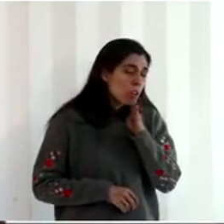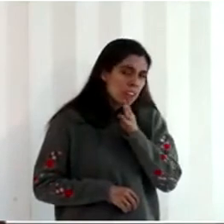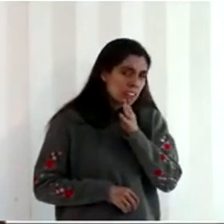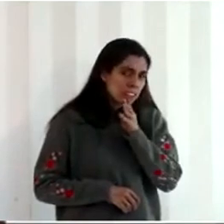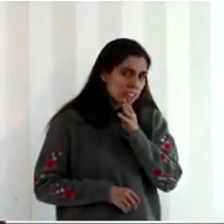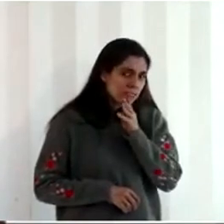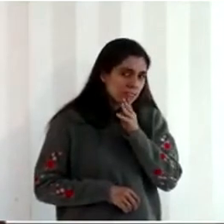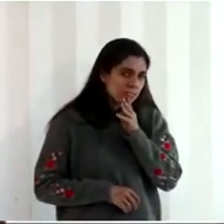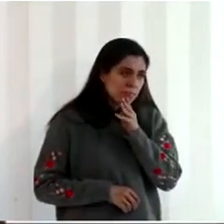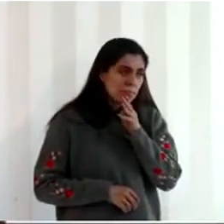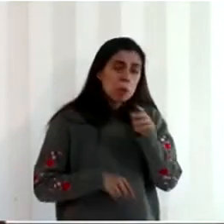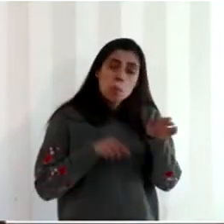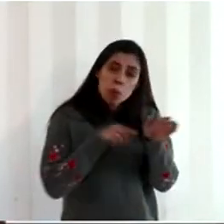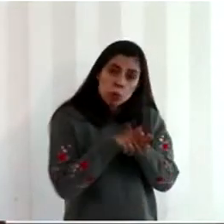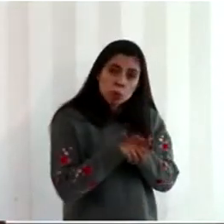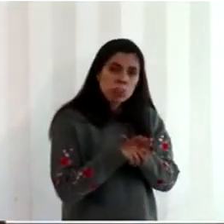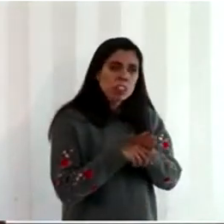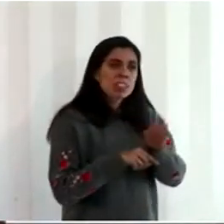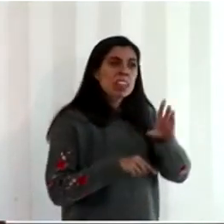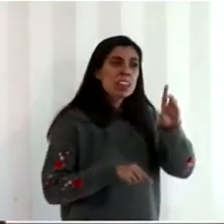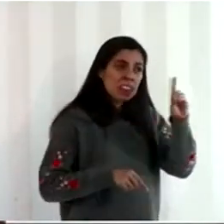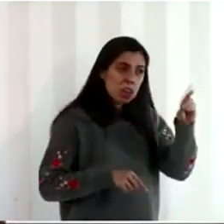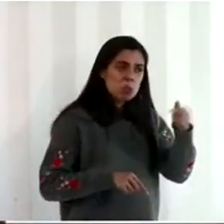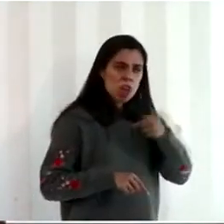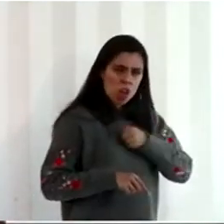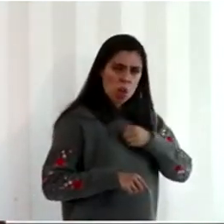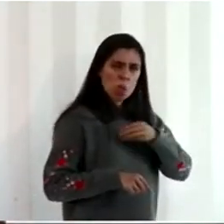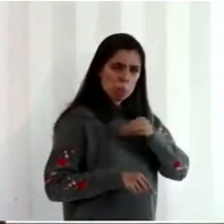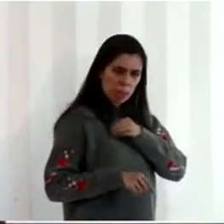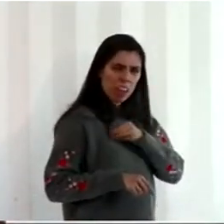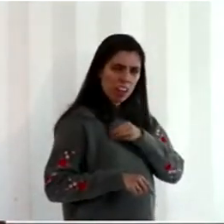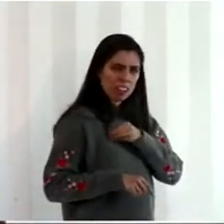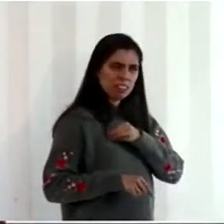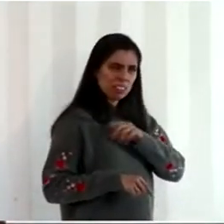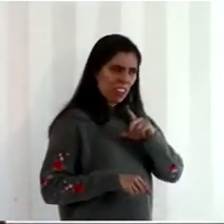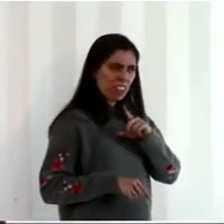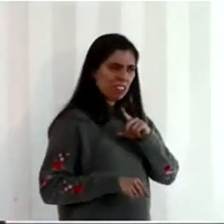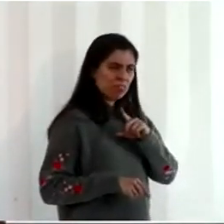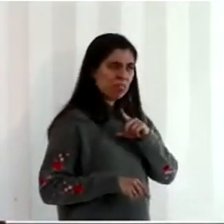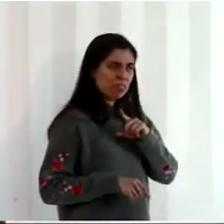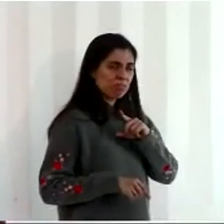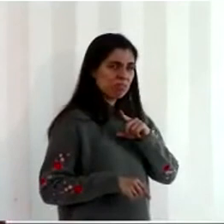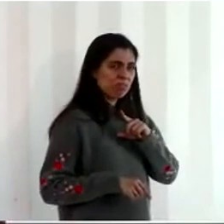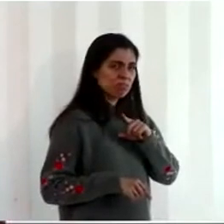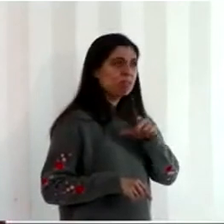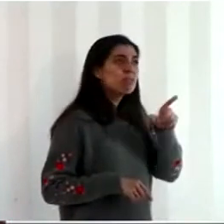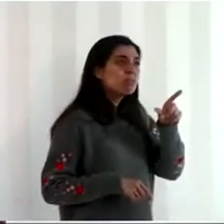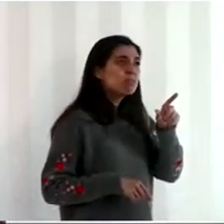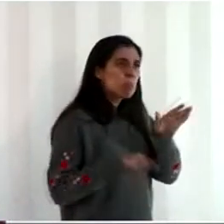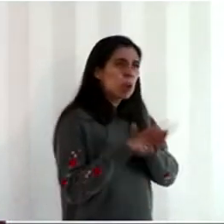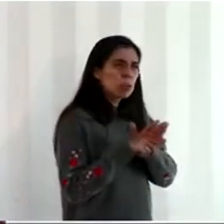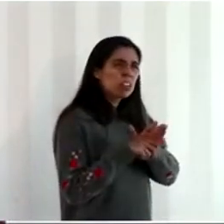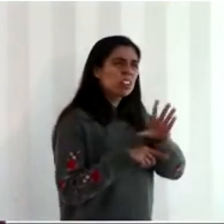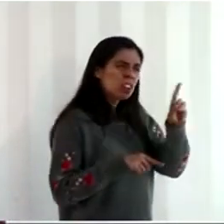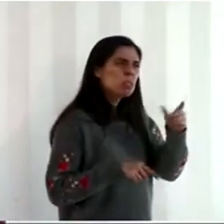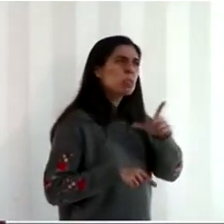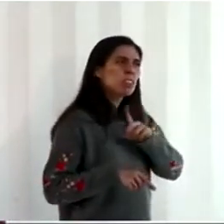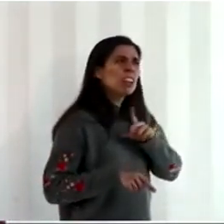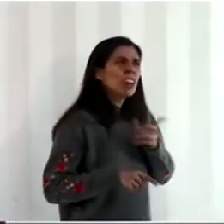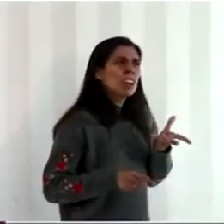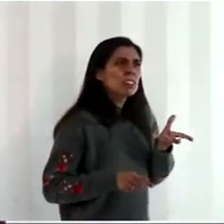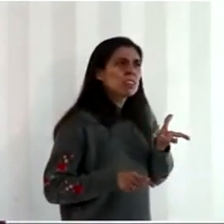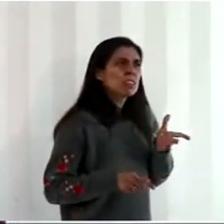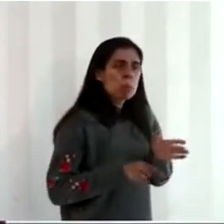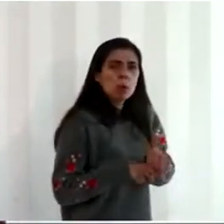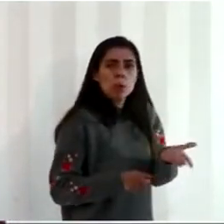não. Para de ir para a Bíblia com suas racionalizações, com as suas ponderações. Não, aqui é uma questão de ponto de vista,